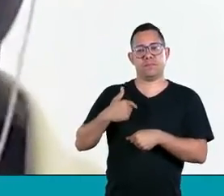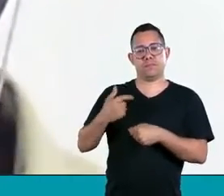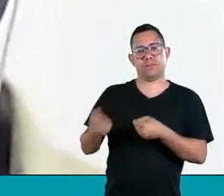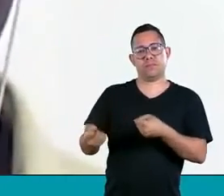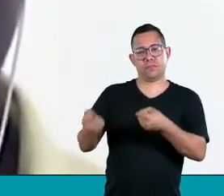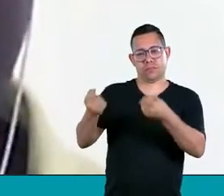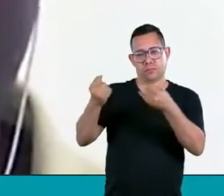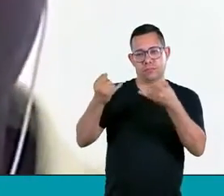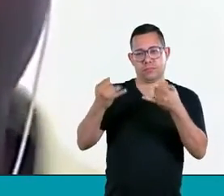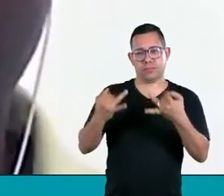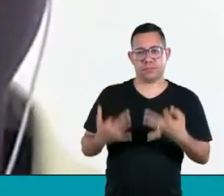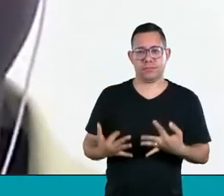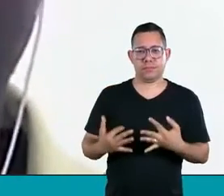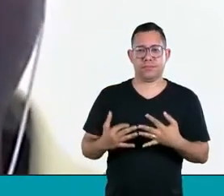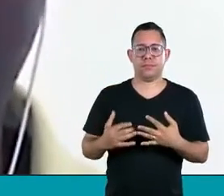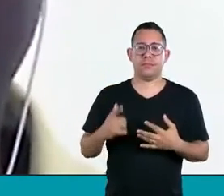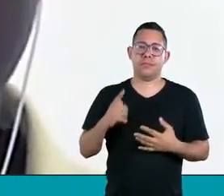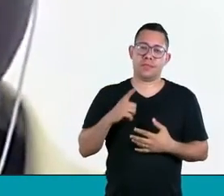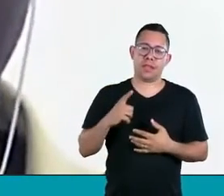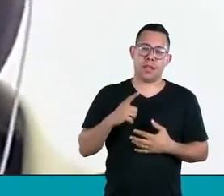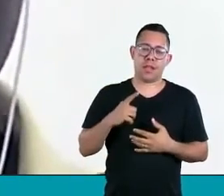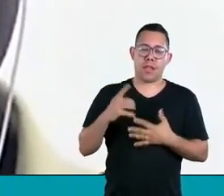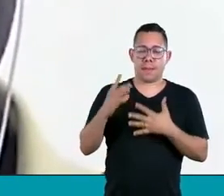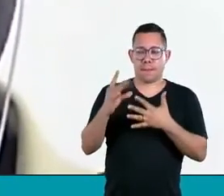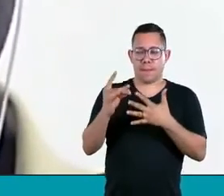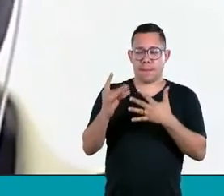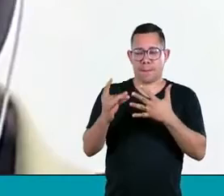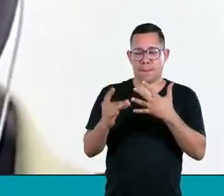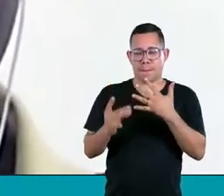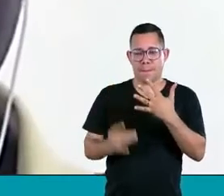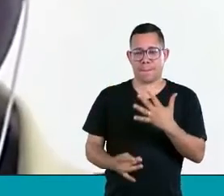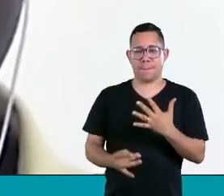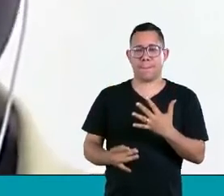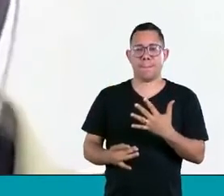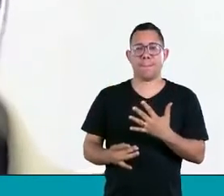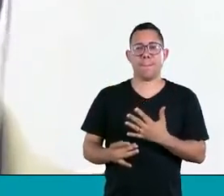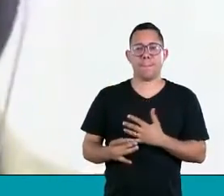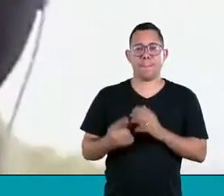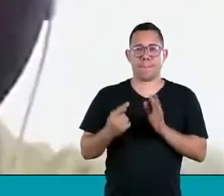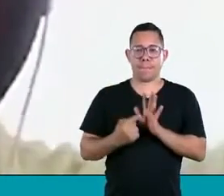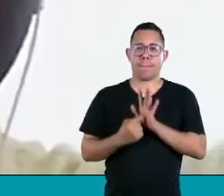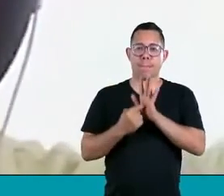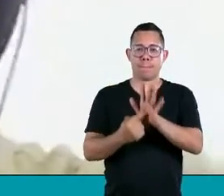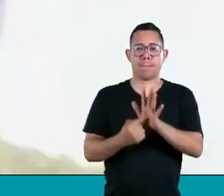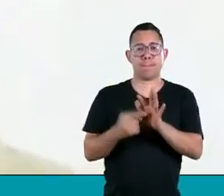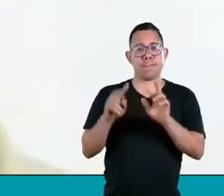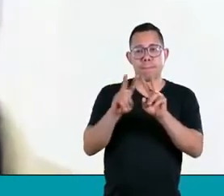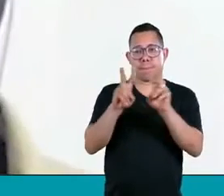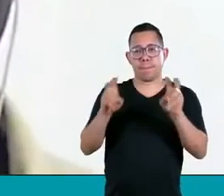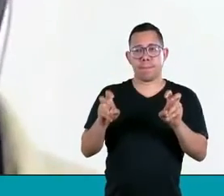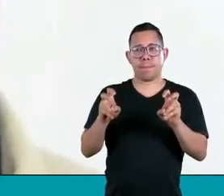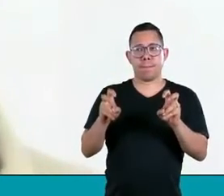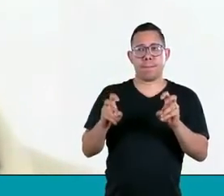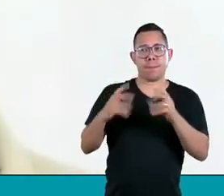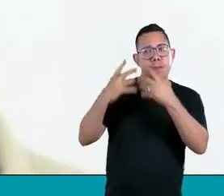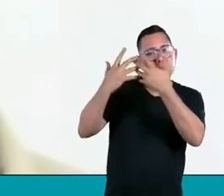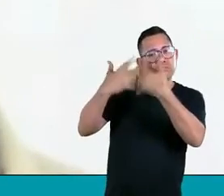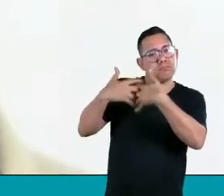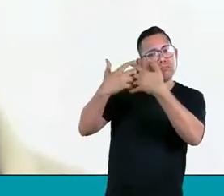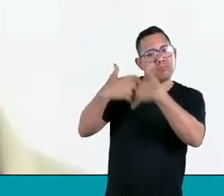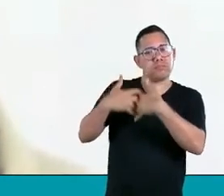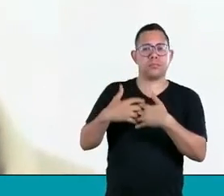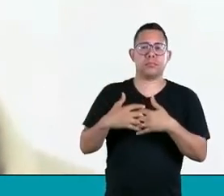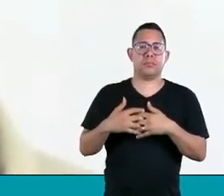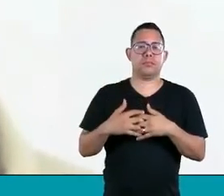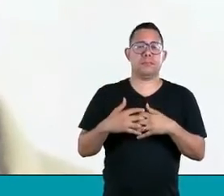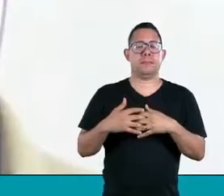eu teço algumas questões críticas em relação à própria estrutura do pensamento complexo, à luz,